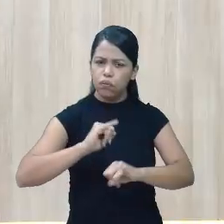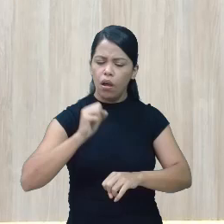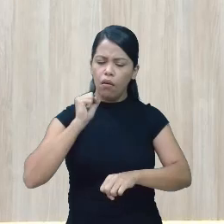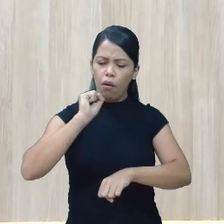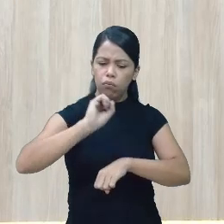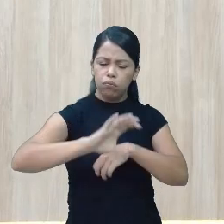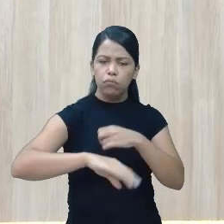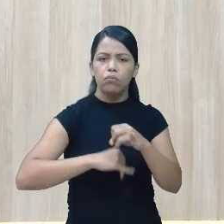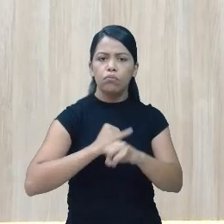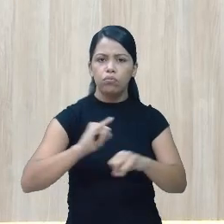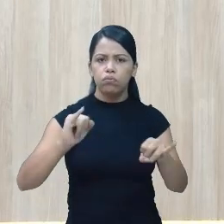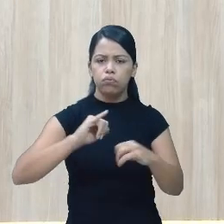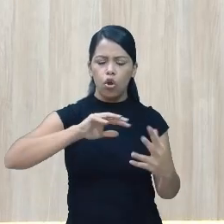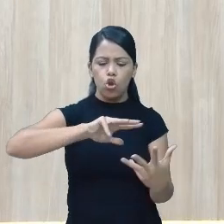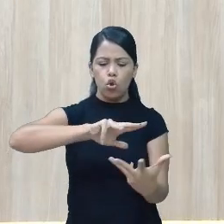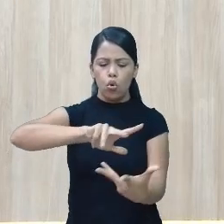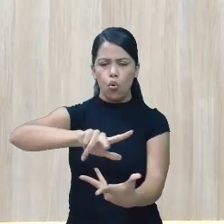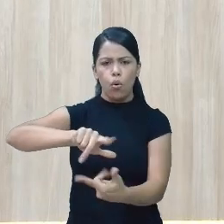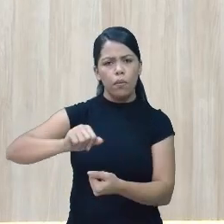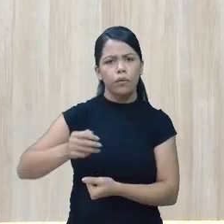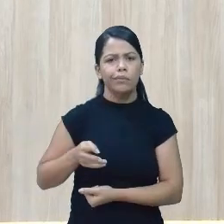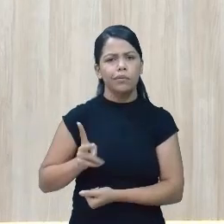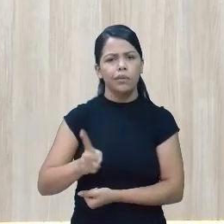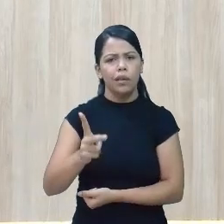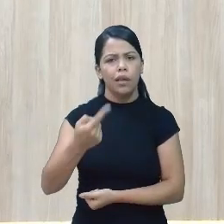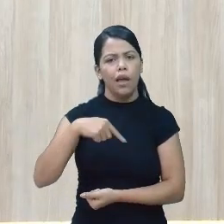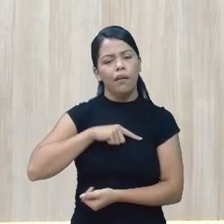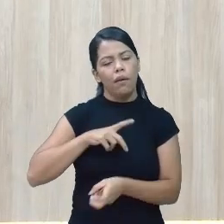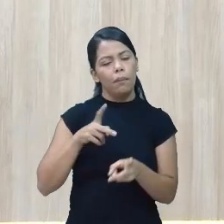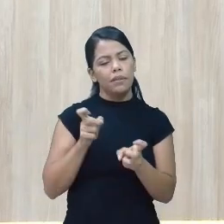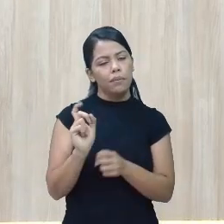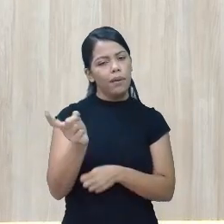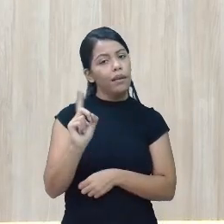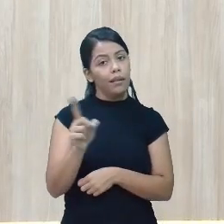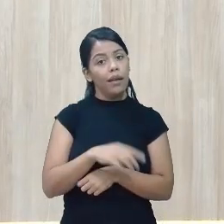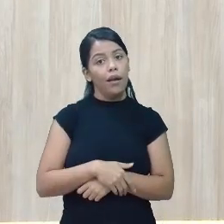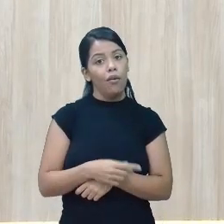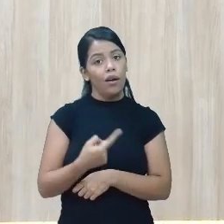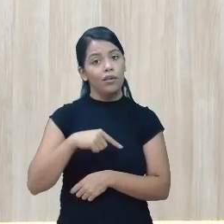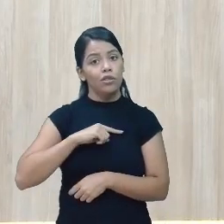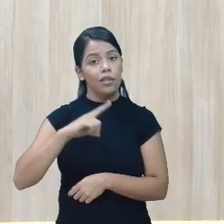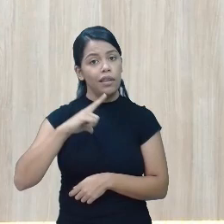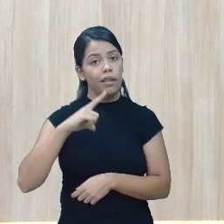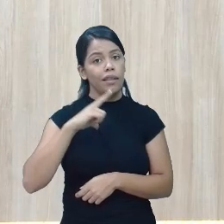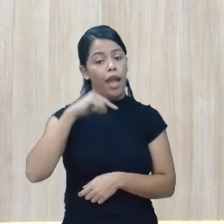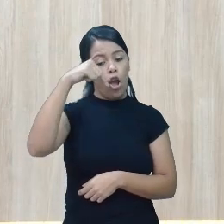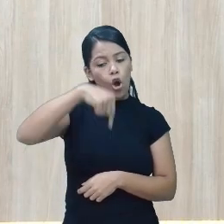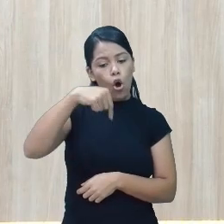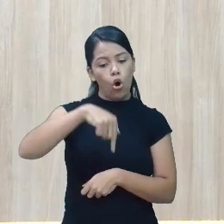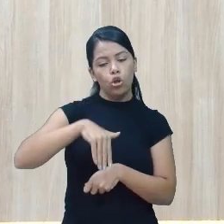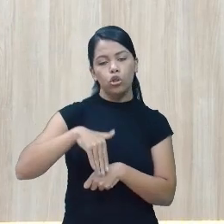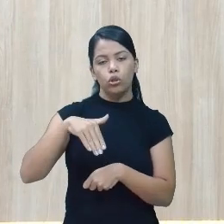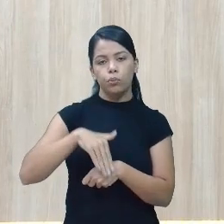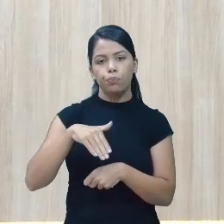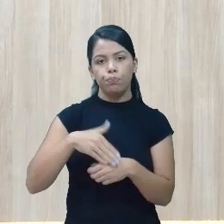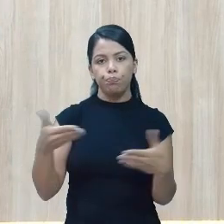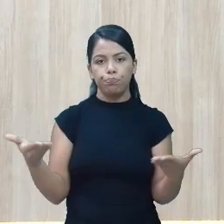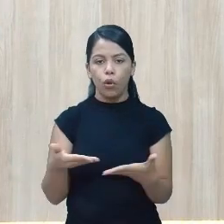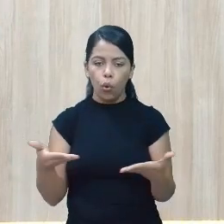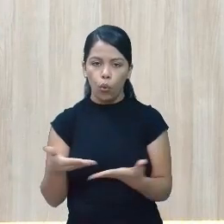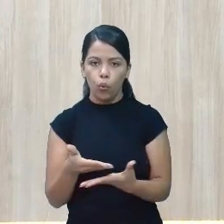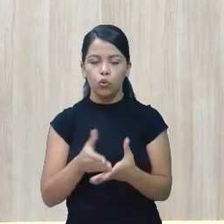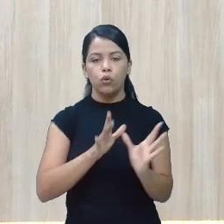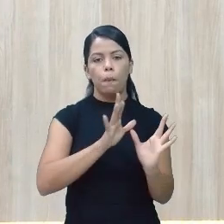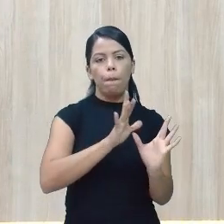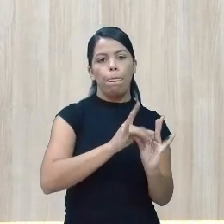gerou no mundo todo? A gente vai perceber que não, né? Ou seja, a gente tem um contexto hoje em dia que ele é, primeiro, um contexto